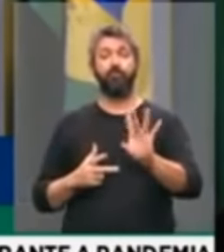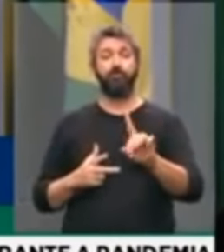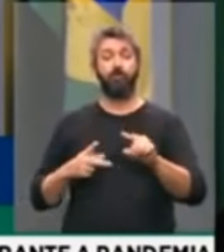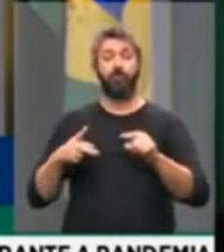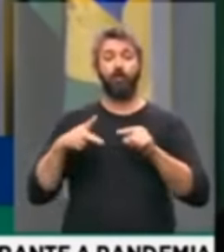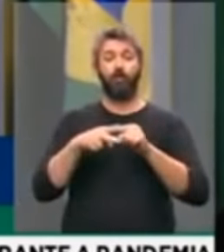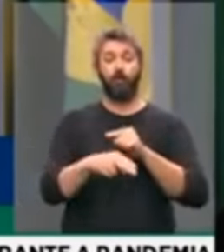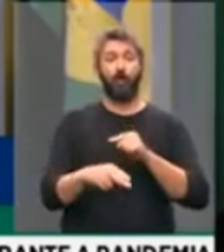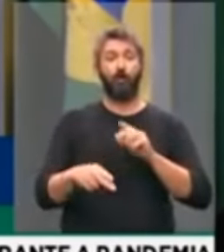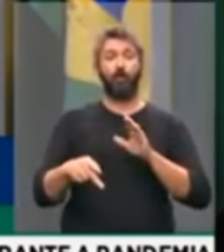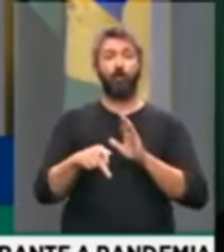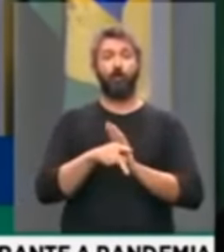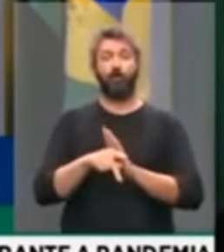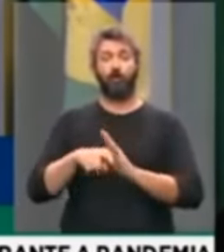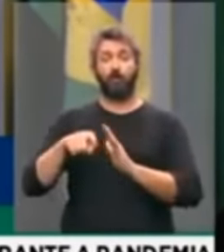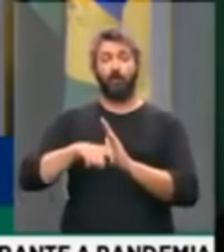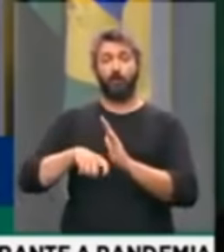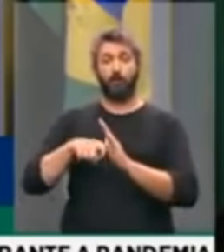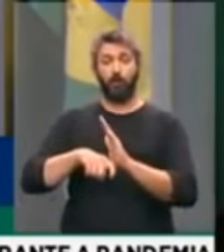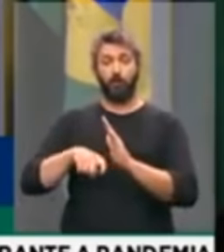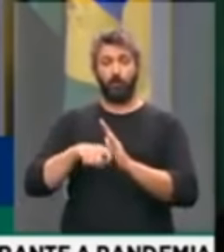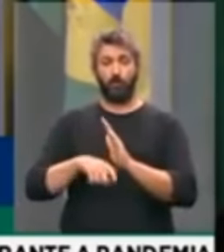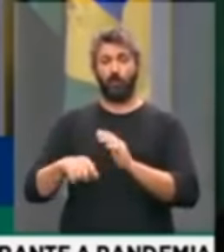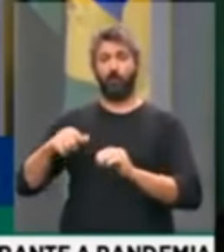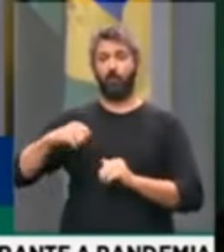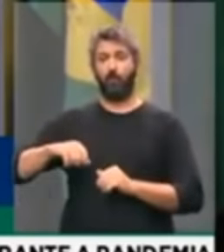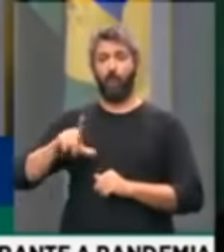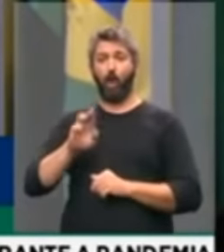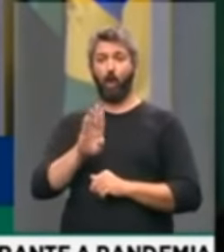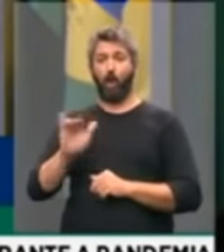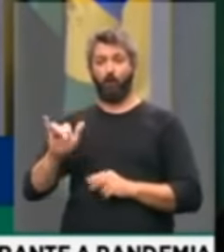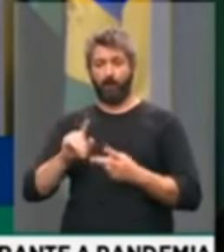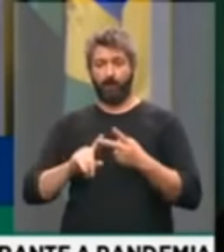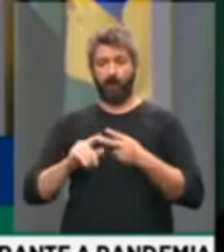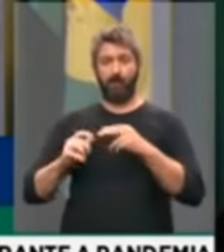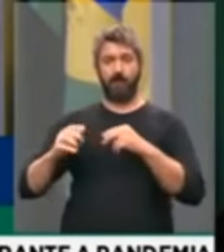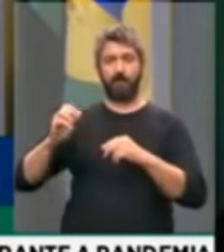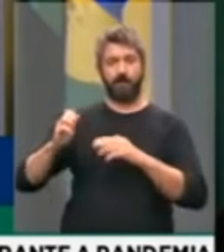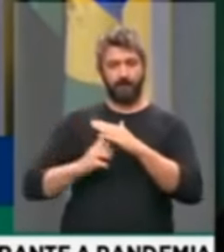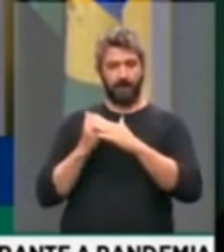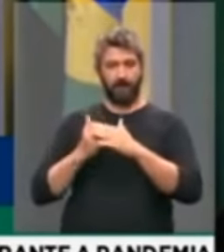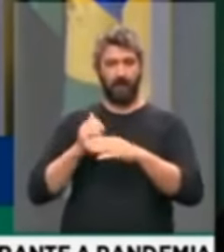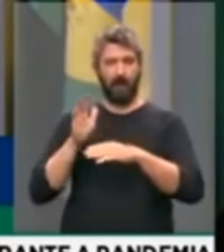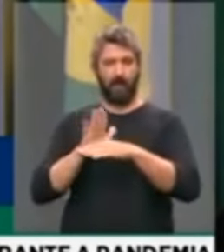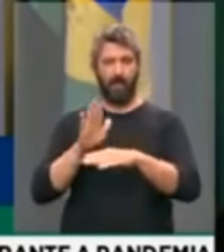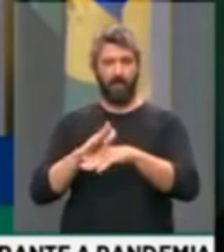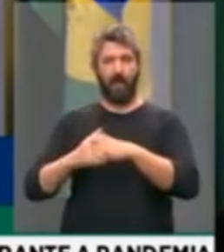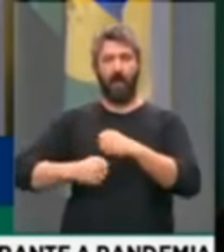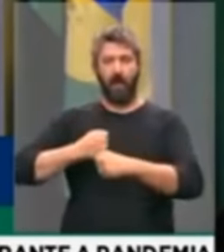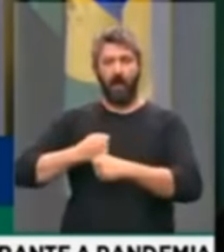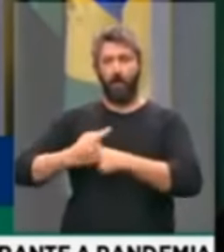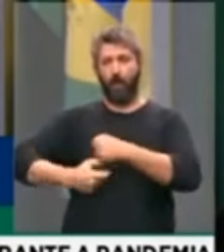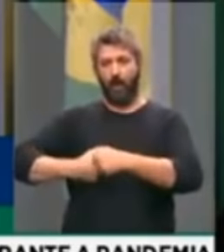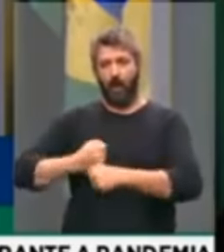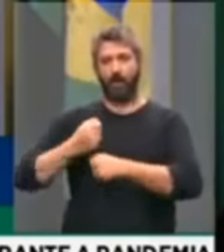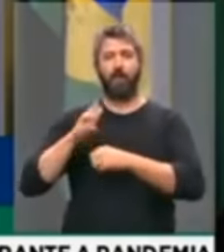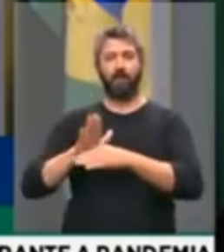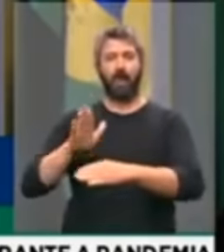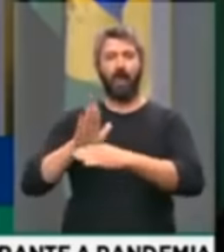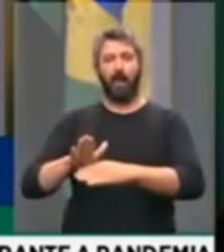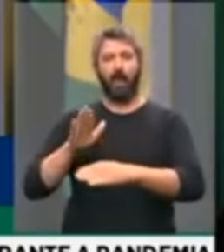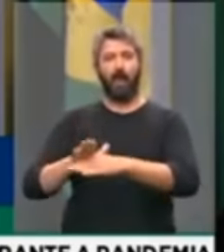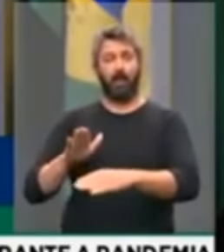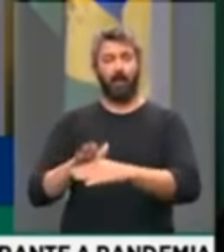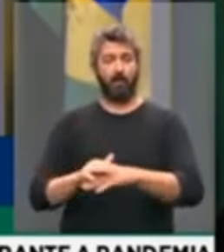colocando renúncias fiscais o bolsa lobista o bolso empresário que a concedido ano após ano pelo congresso nacional